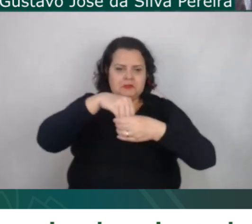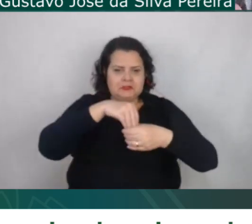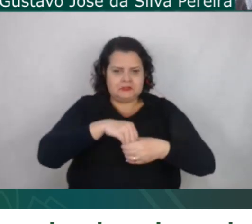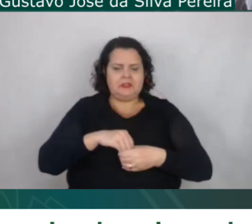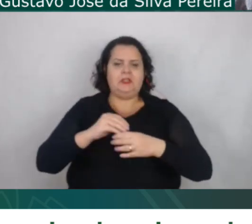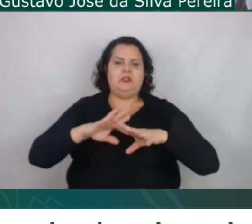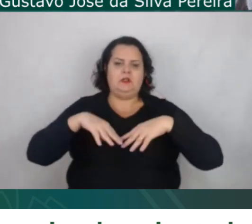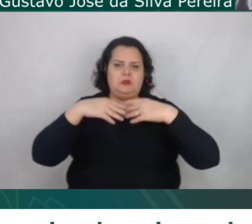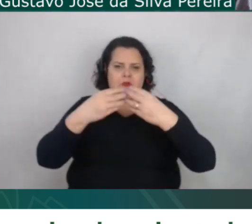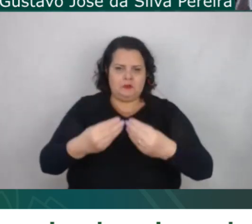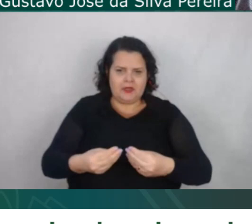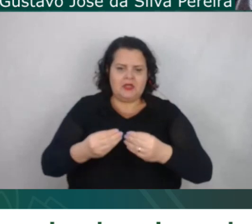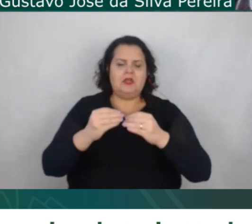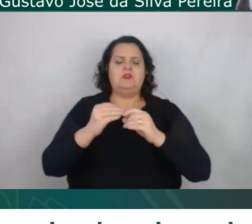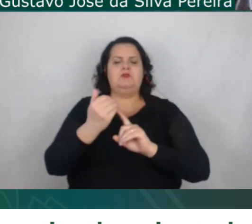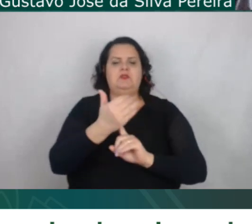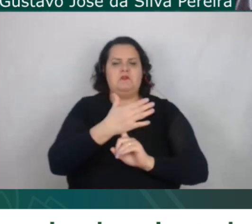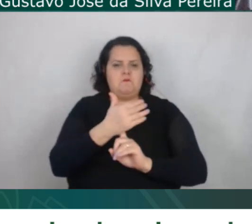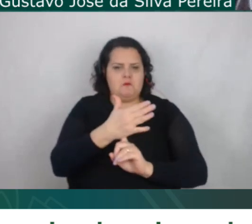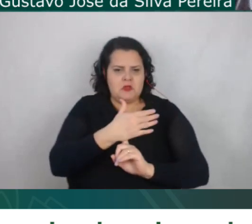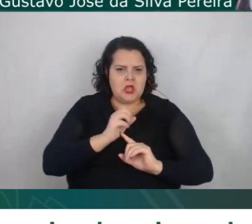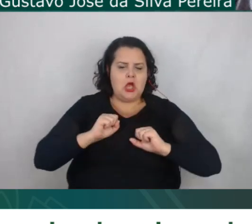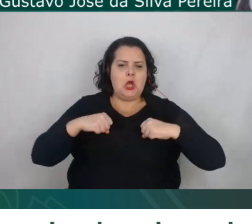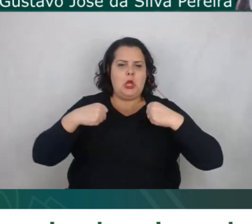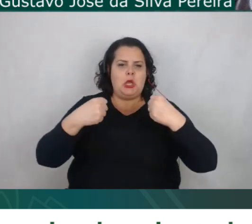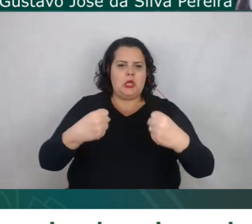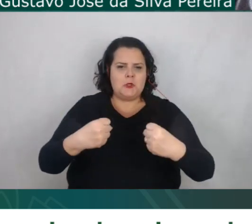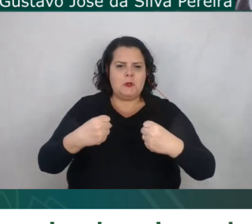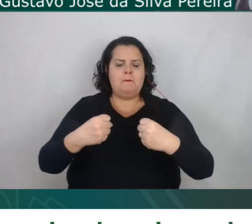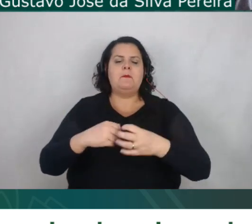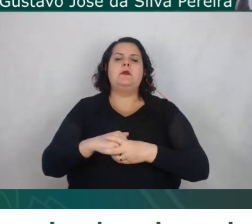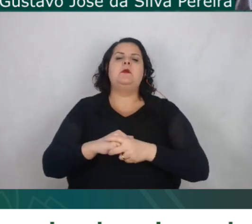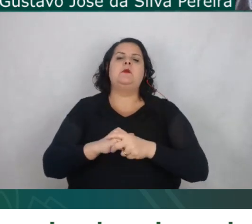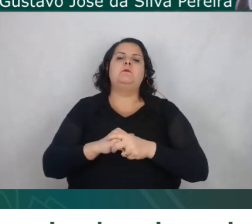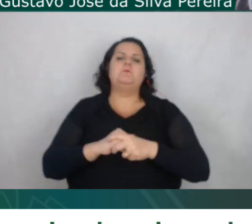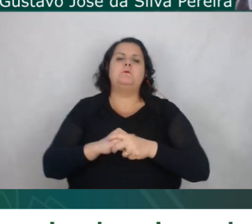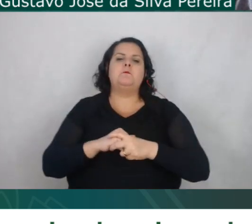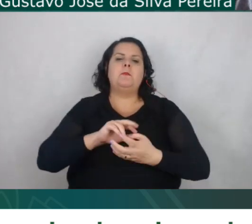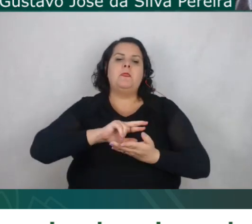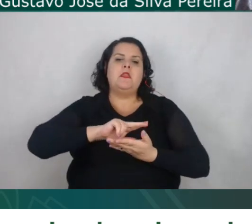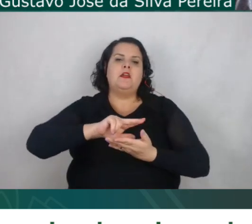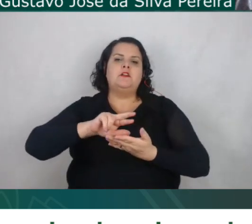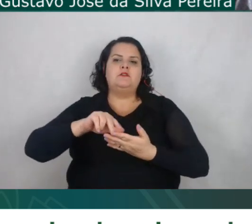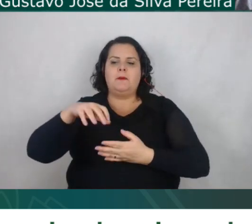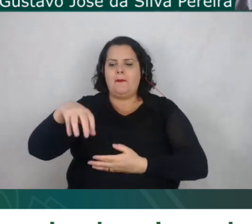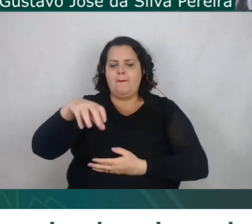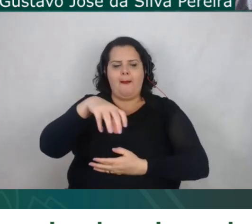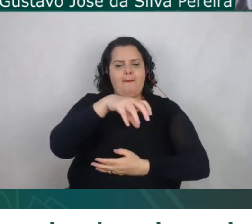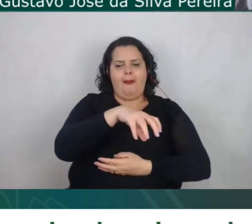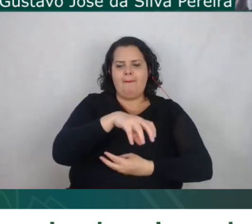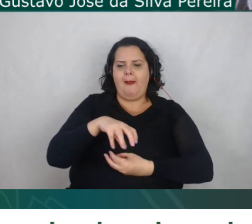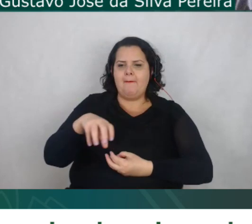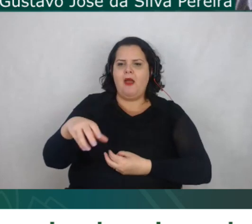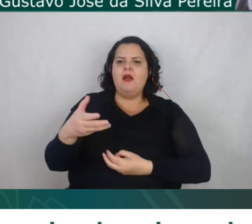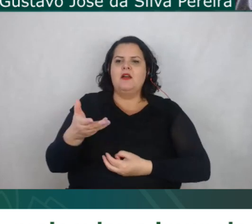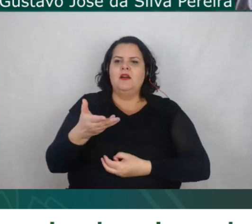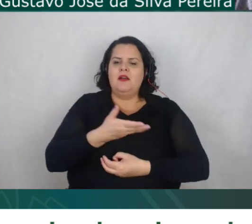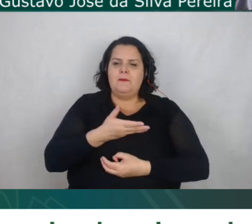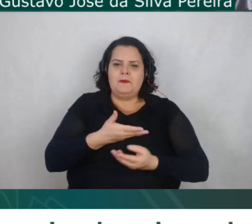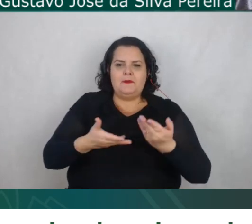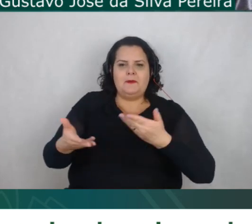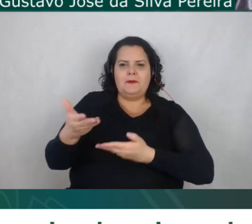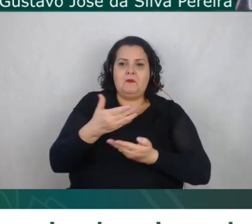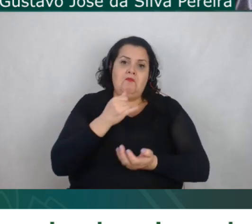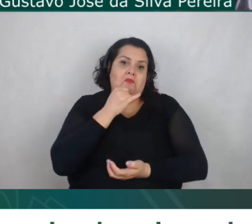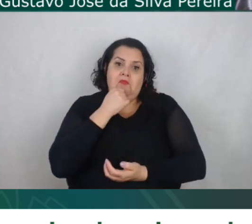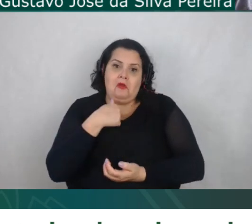de engajamento de trabalho em relação a vários departamentos, a vários colegas. Eu não conhecia, por exemplo, o